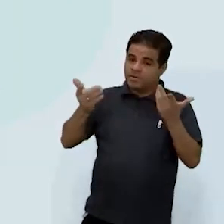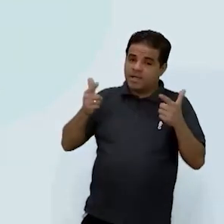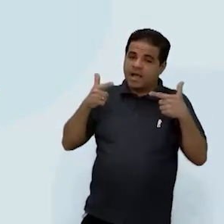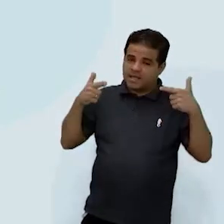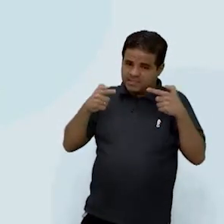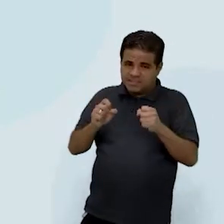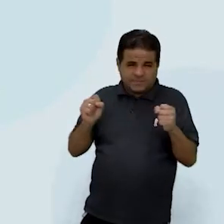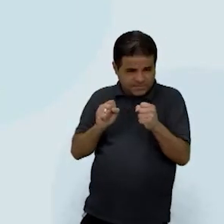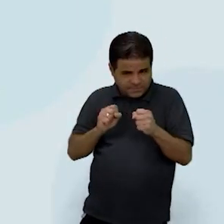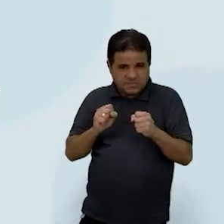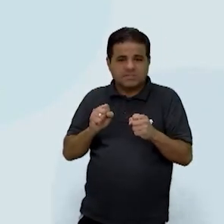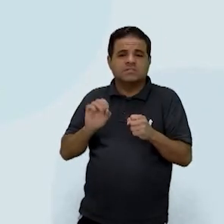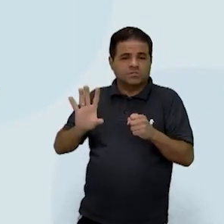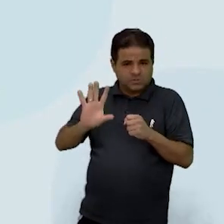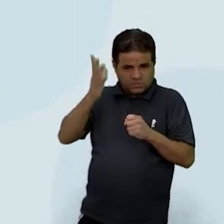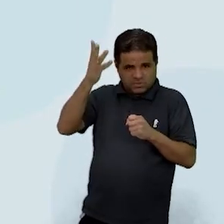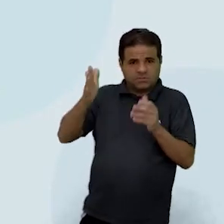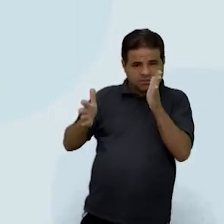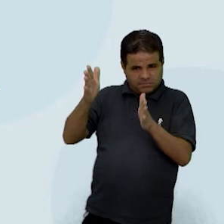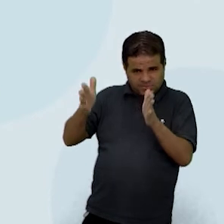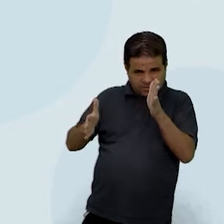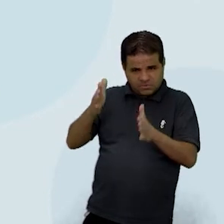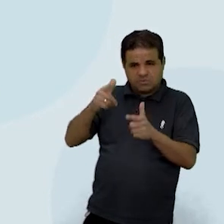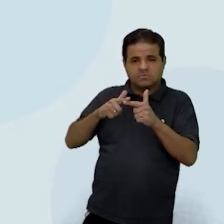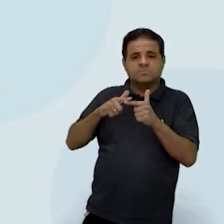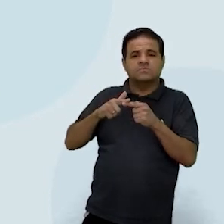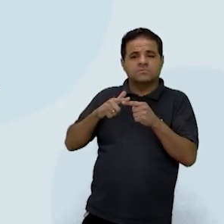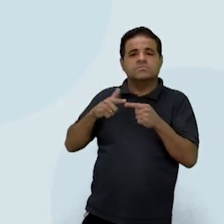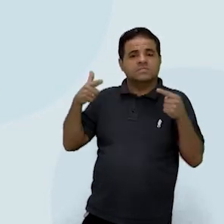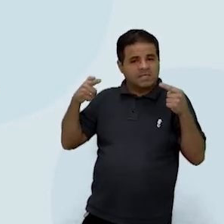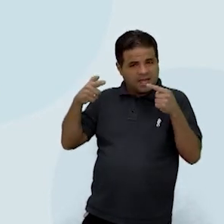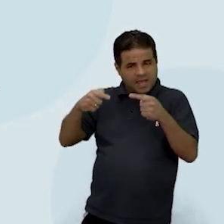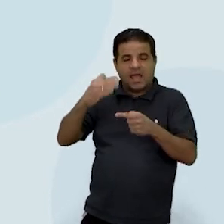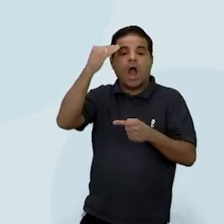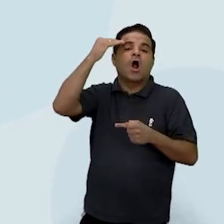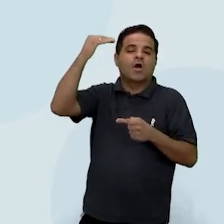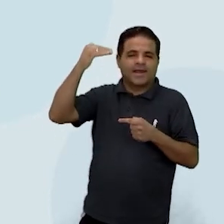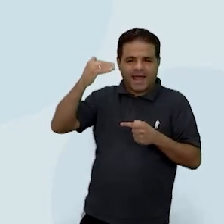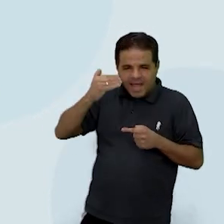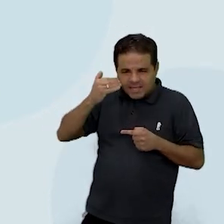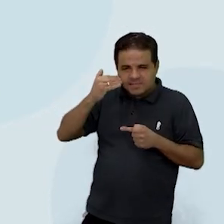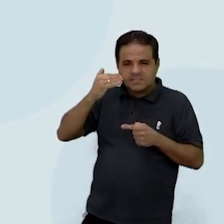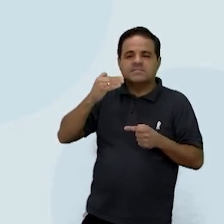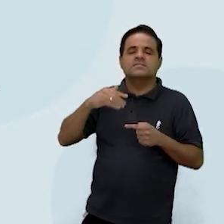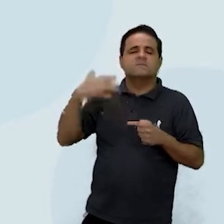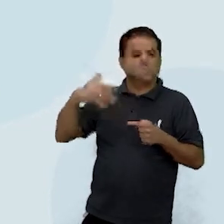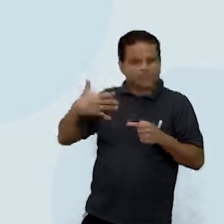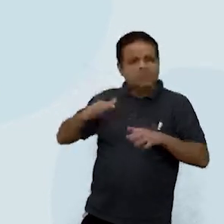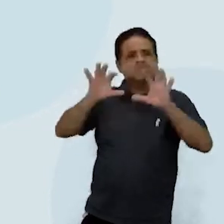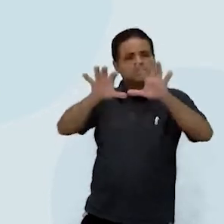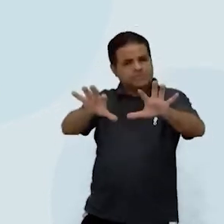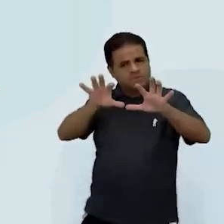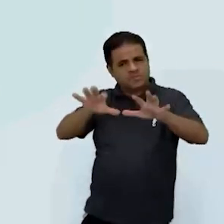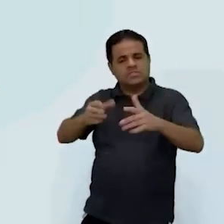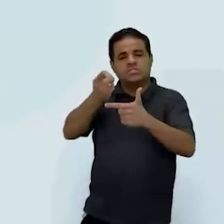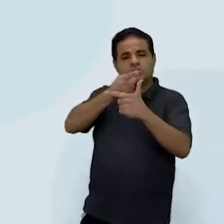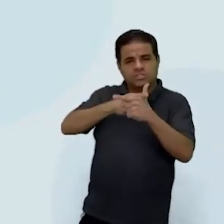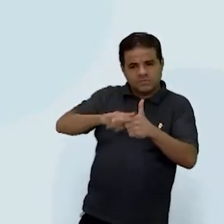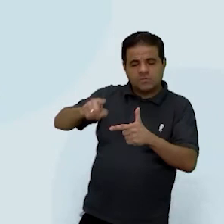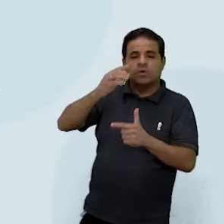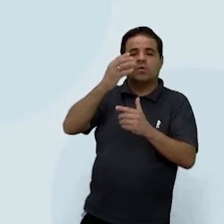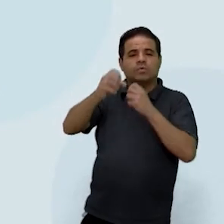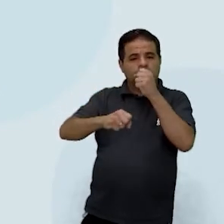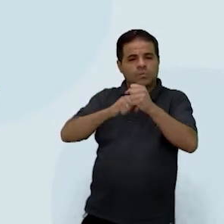que aconteceram aí nesses períodos, tá? A Guerra da Coreia, ela tem muito essa influência da divisão do mundo em